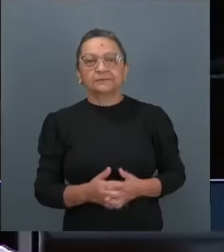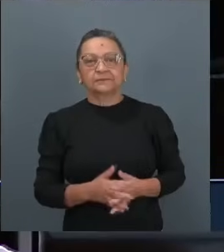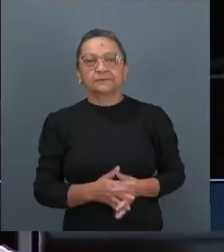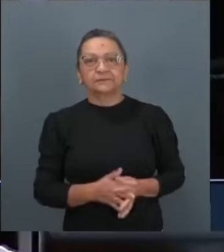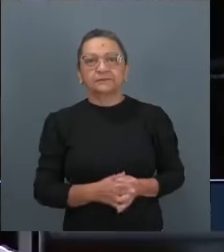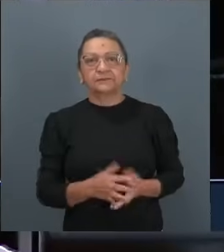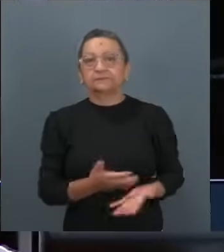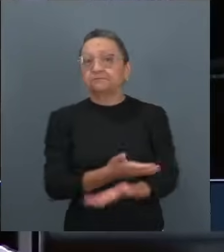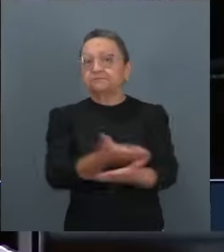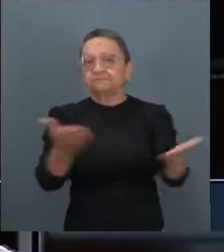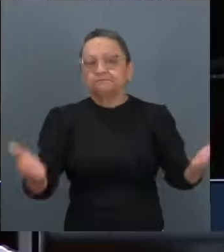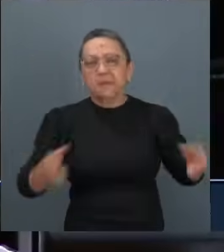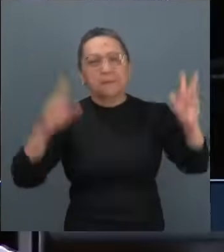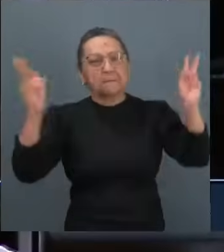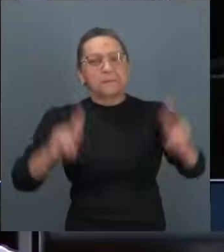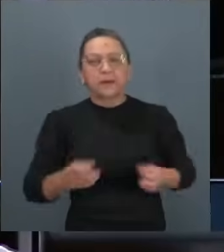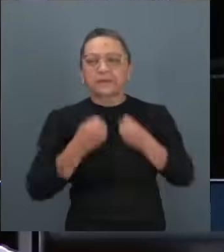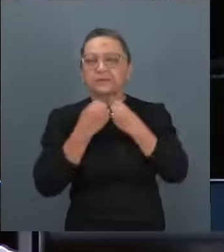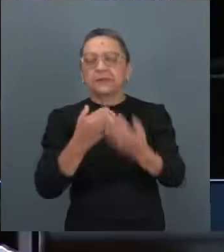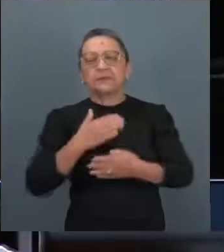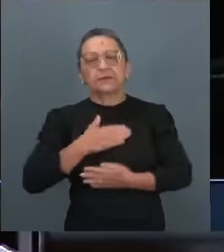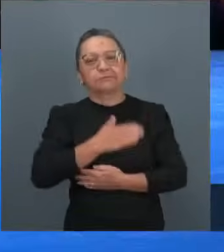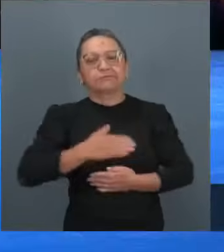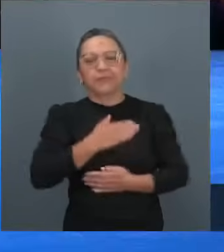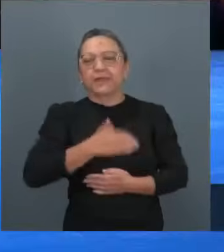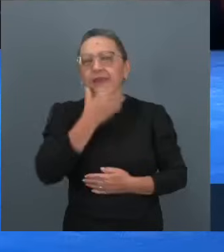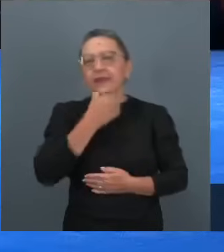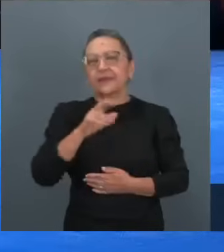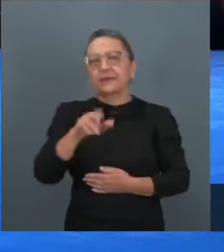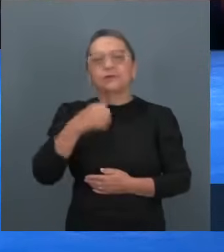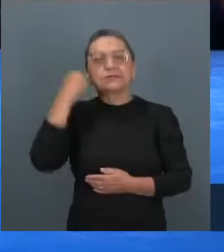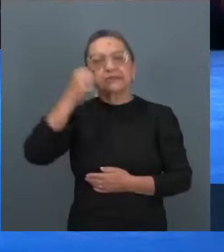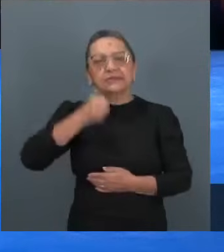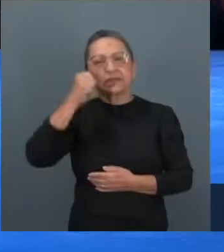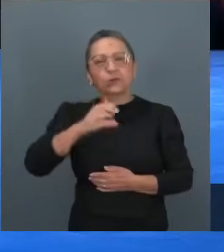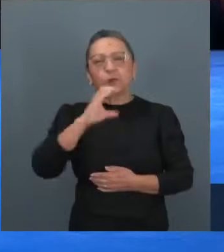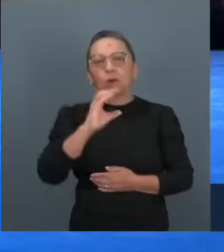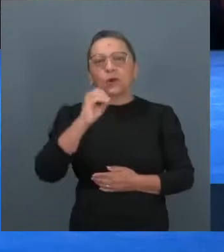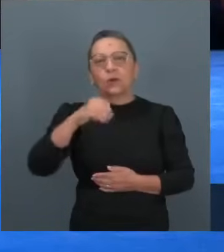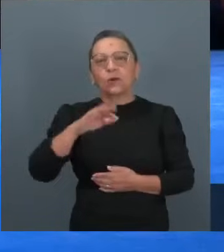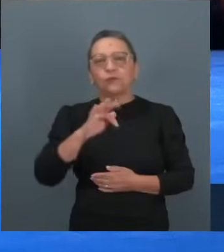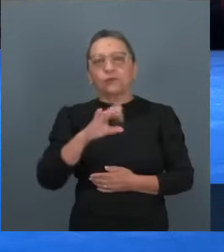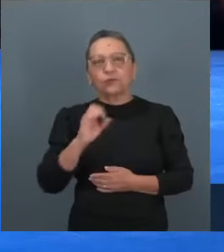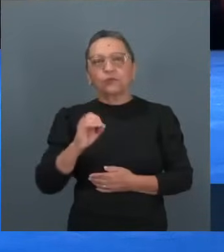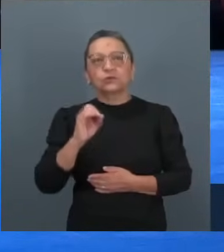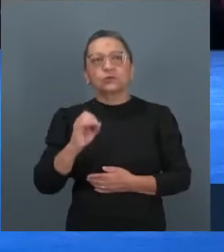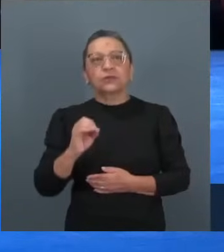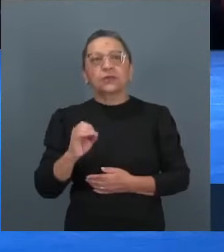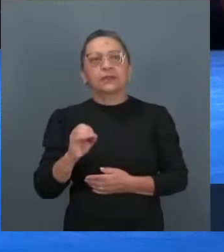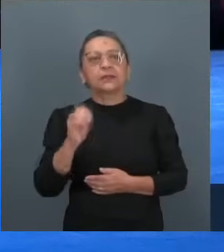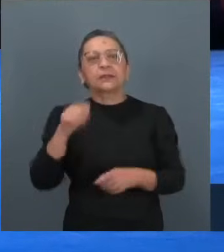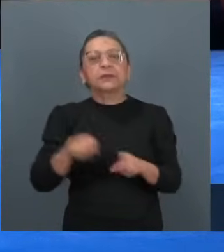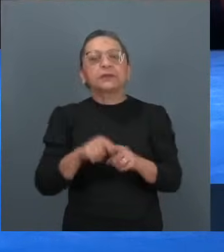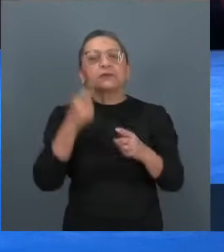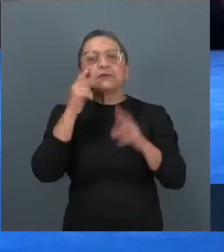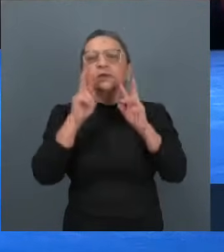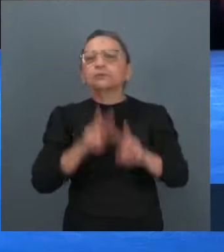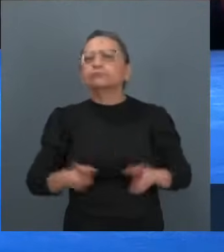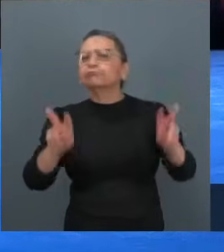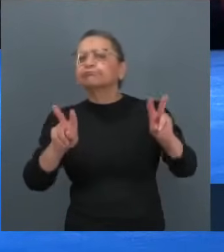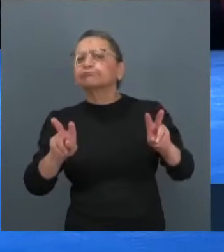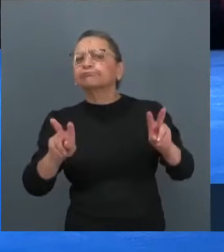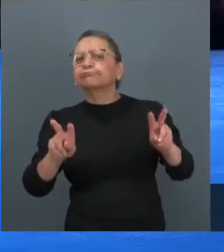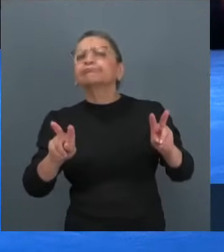Paz e bem, meu querido irmão, senador Confúcio Moura. Quero, antes da saída